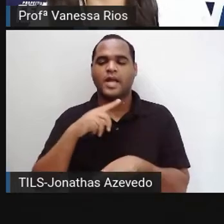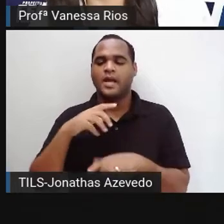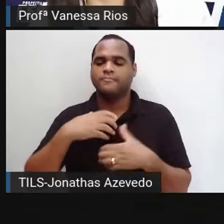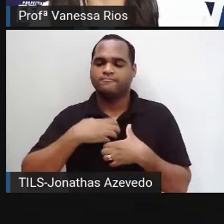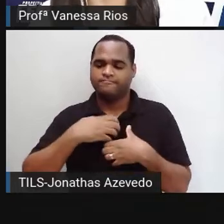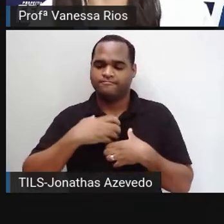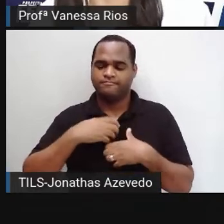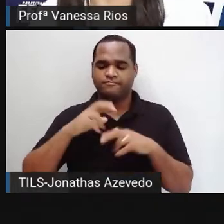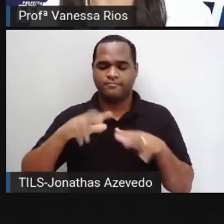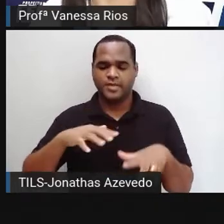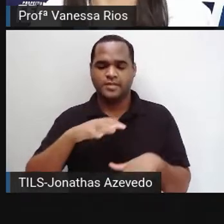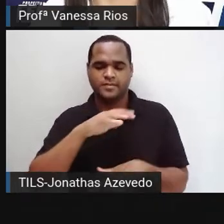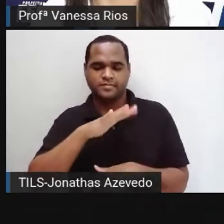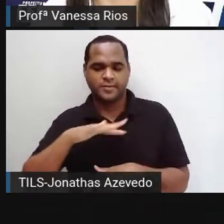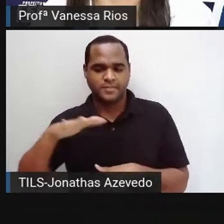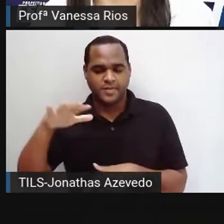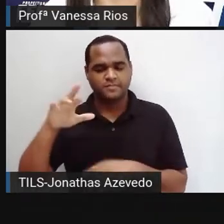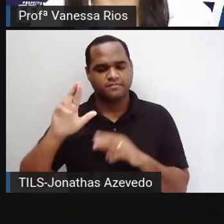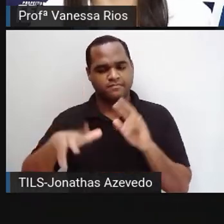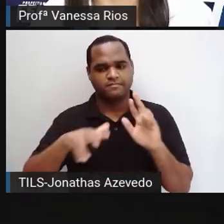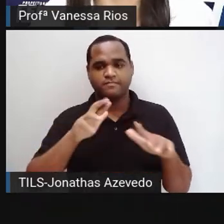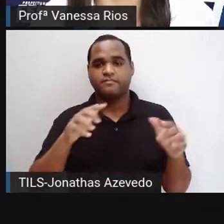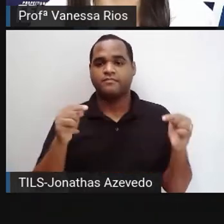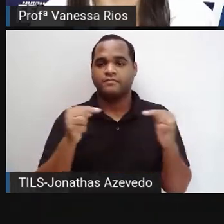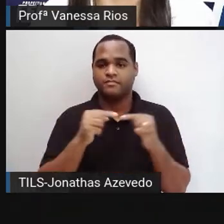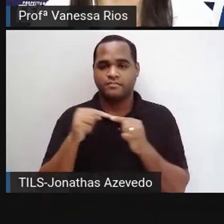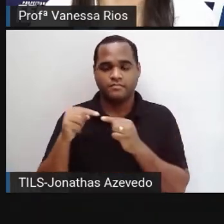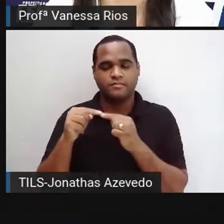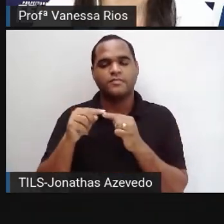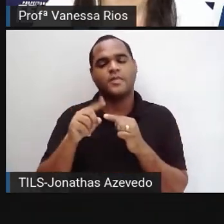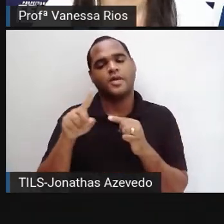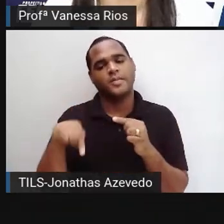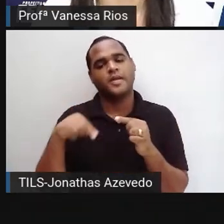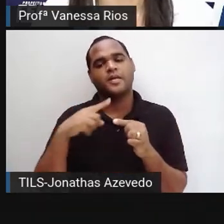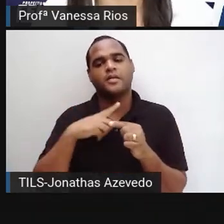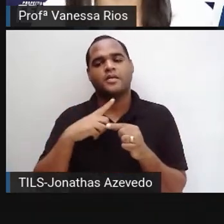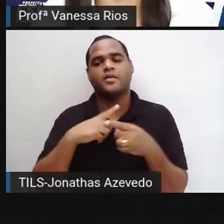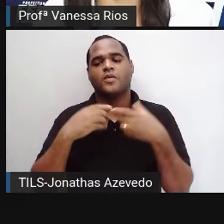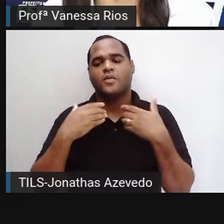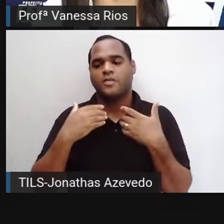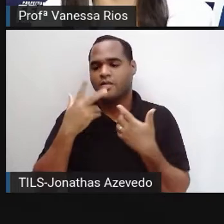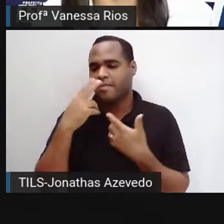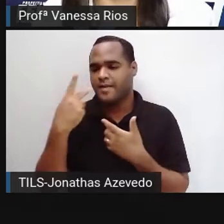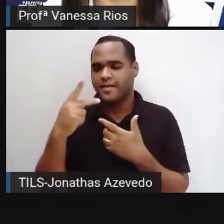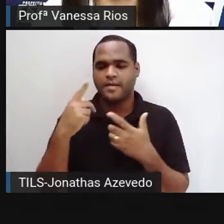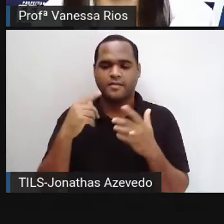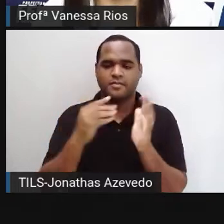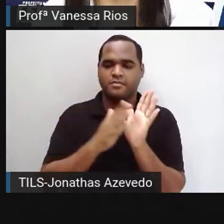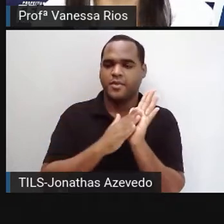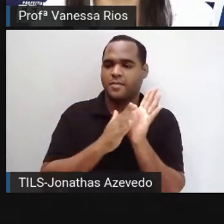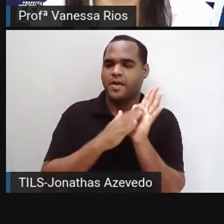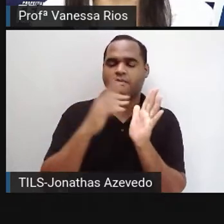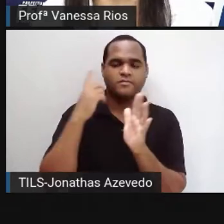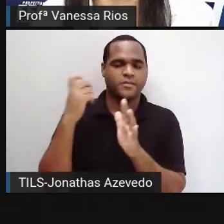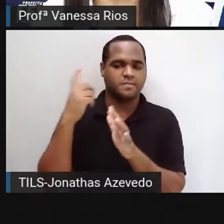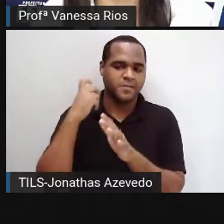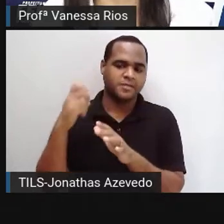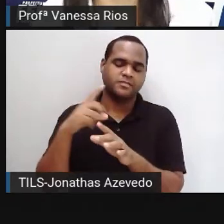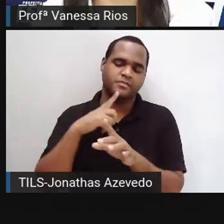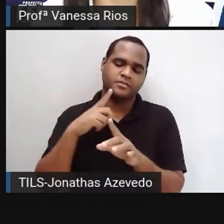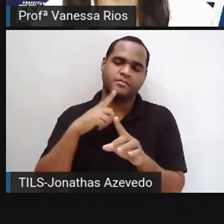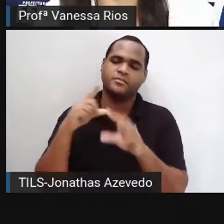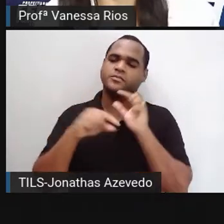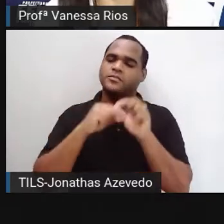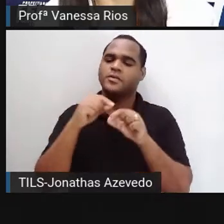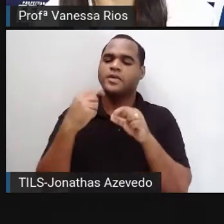diferentes, ritmos diferentes, porque vai depender da forma como você bate uma mão na outra, né? A gente